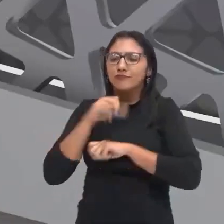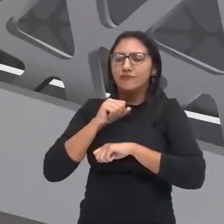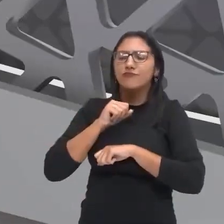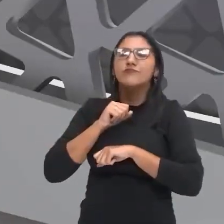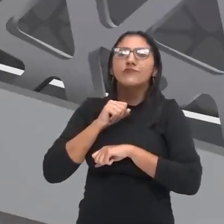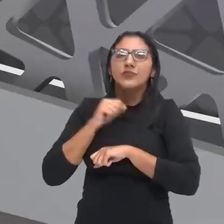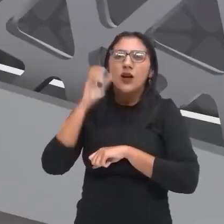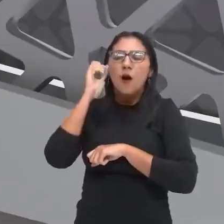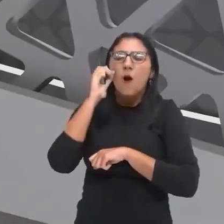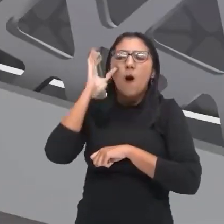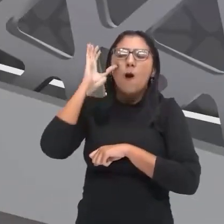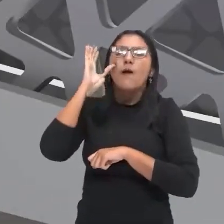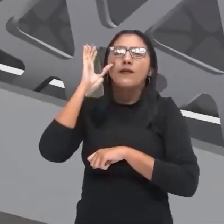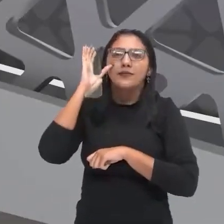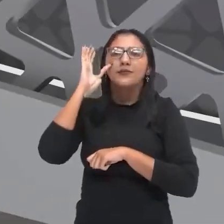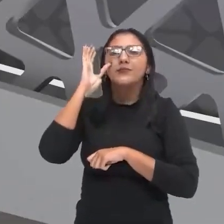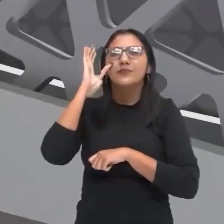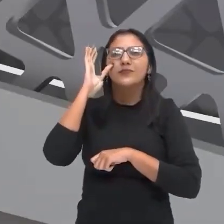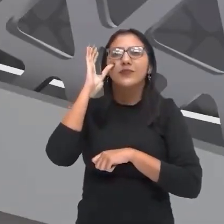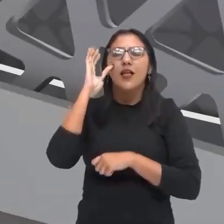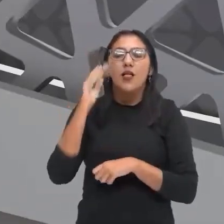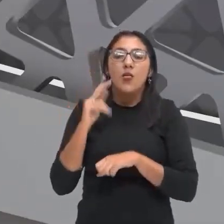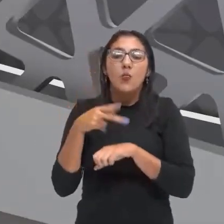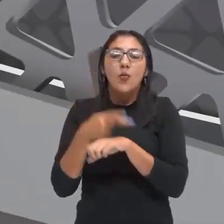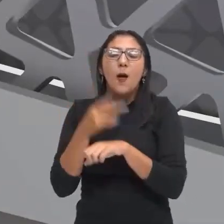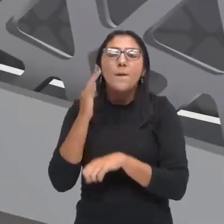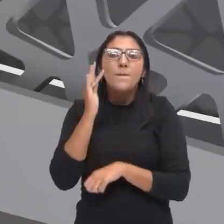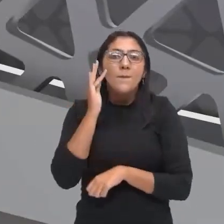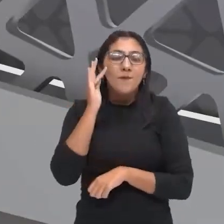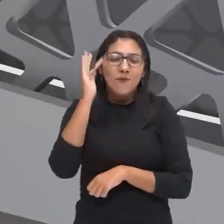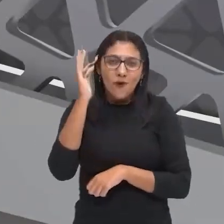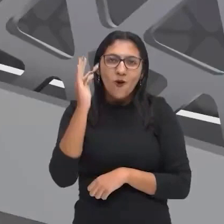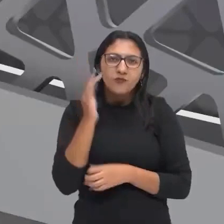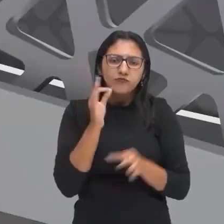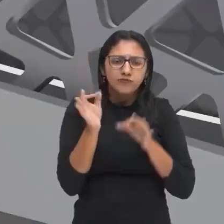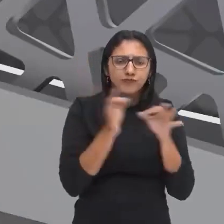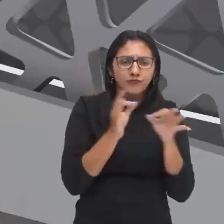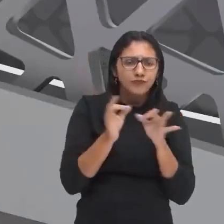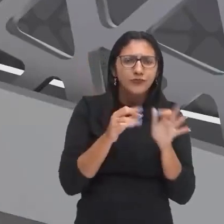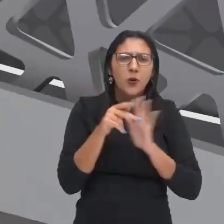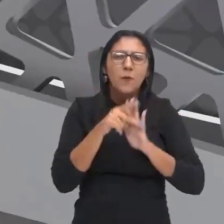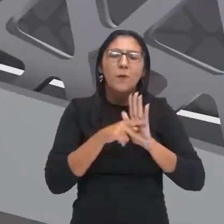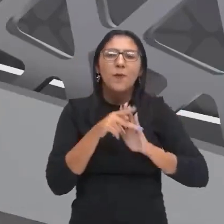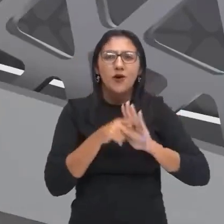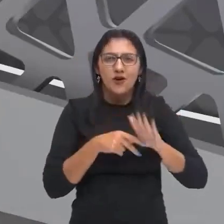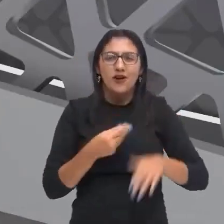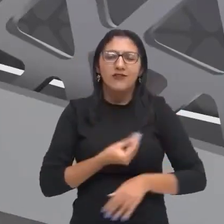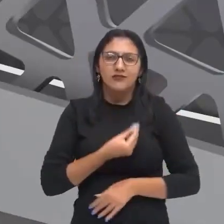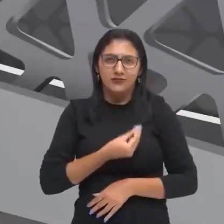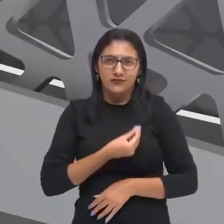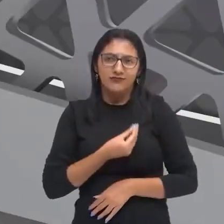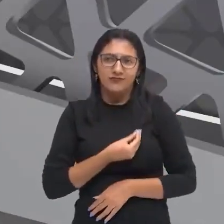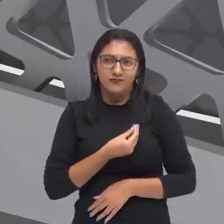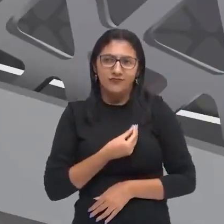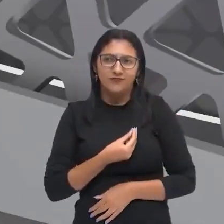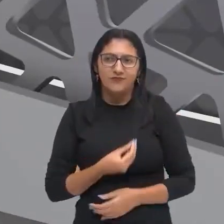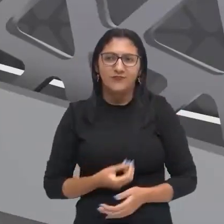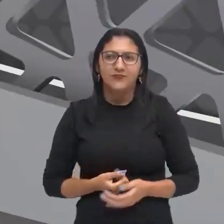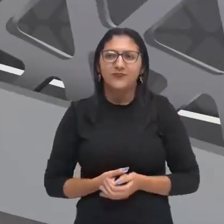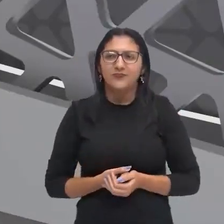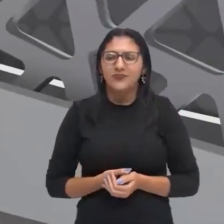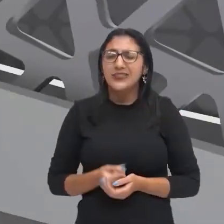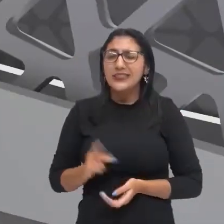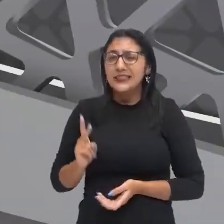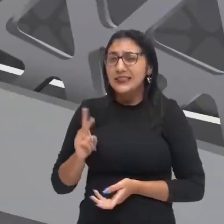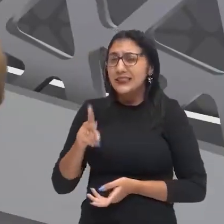dos conhecimentos para poder traçar de maneira mais eficiente o seu projeto de vida,